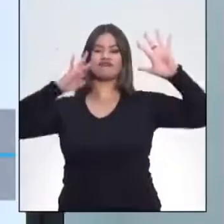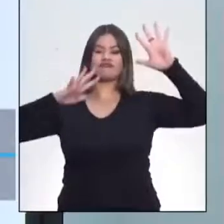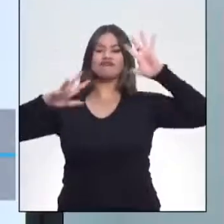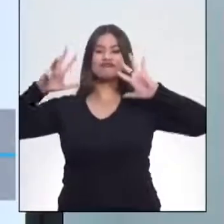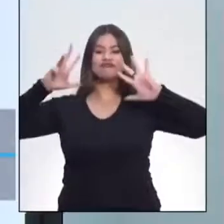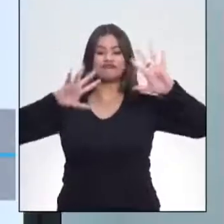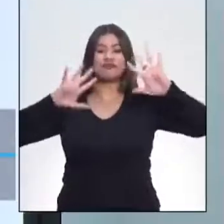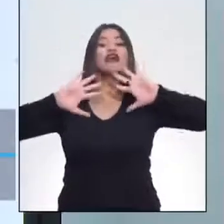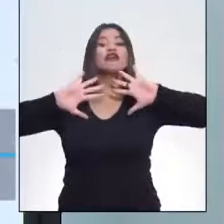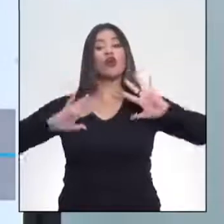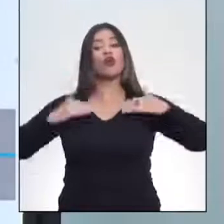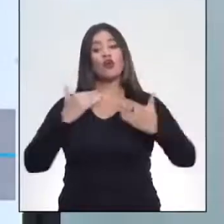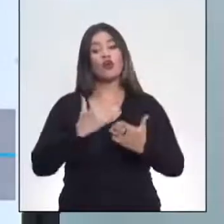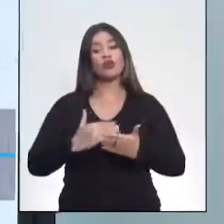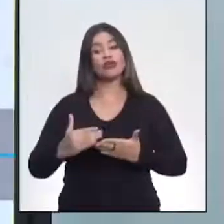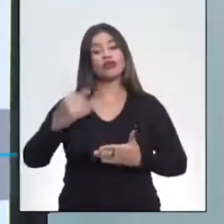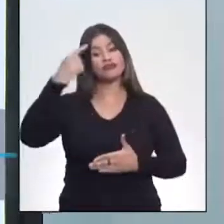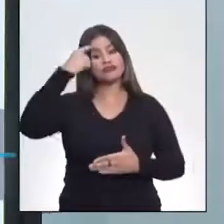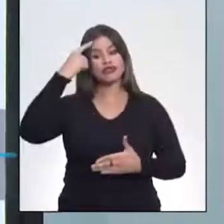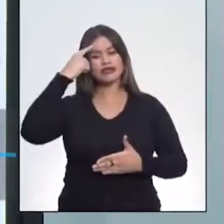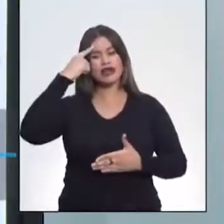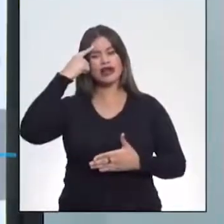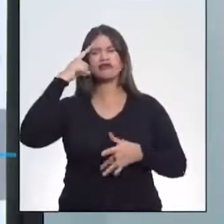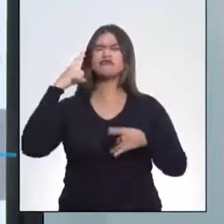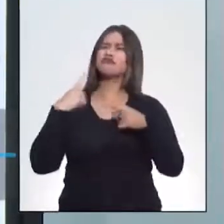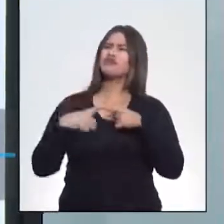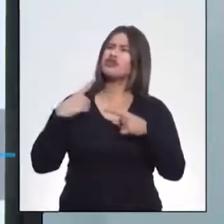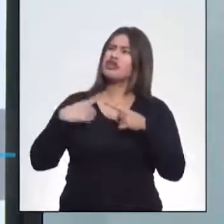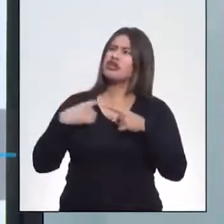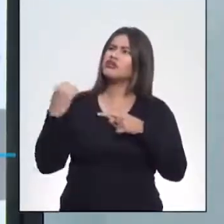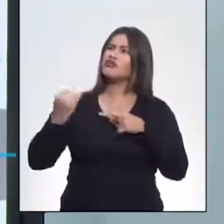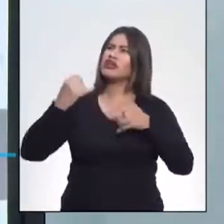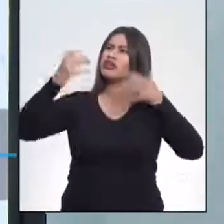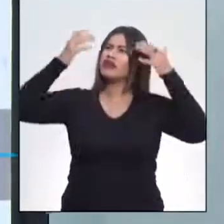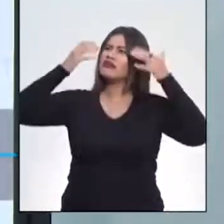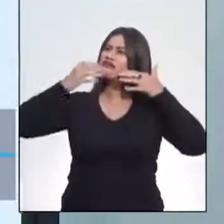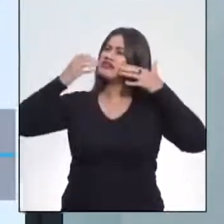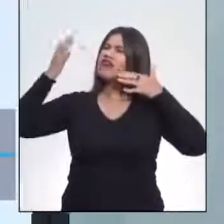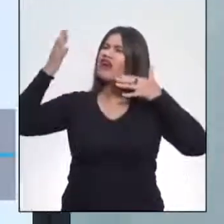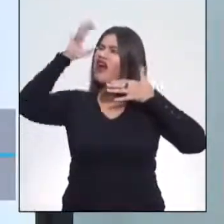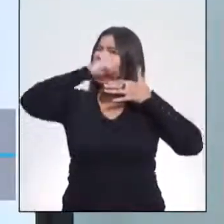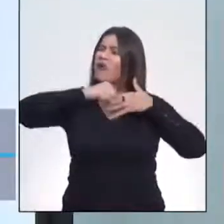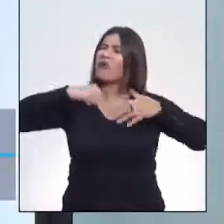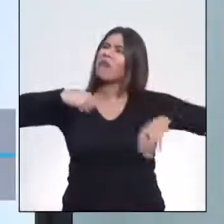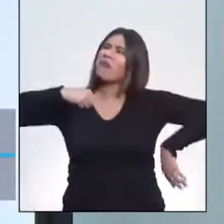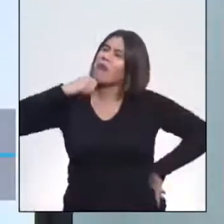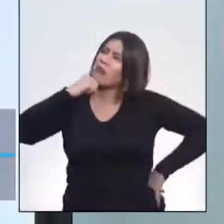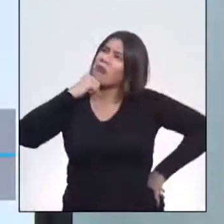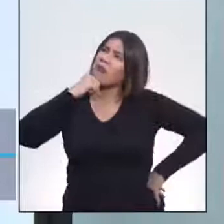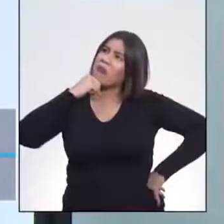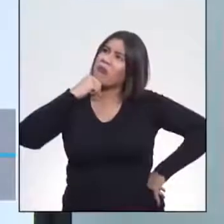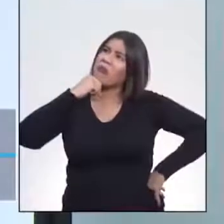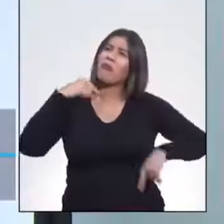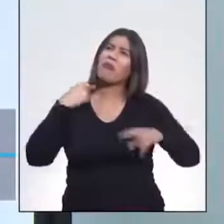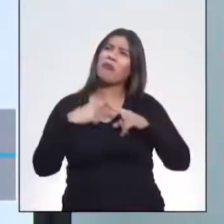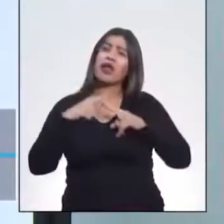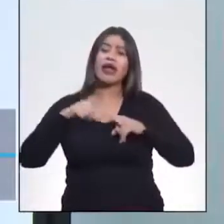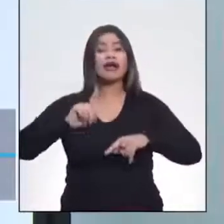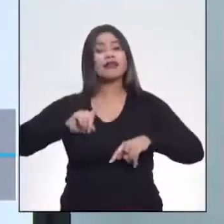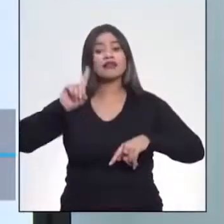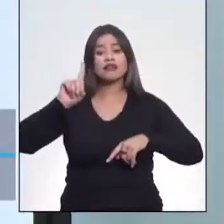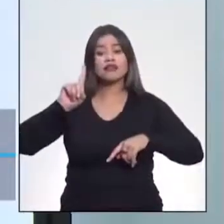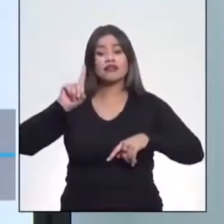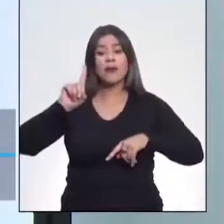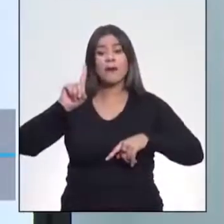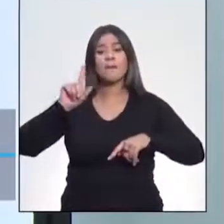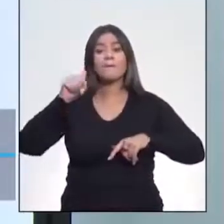vocês aí eu comecei a pensar realmente porque que ele tem que saber do capacete da deusa por quê porque aquela deusa é uma guerreira